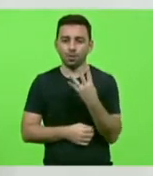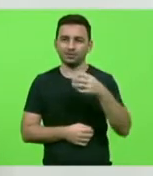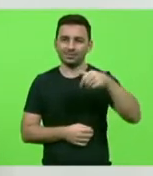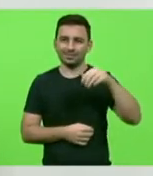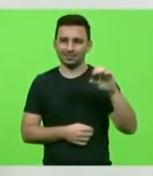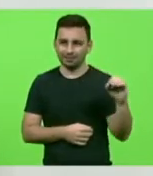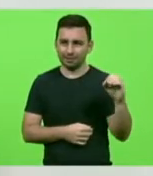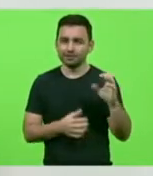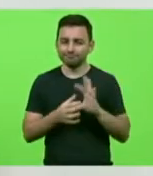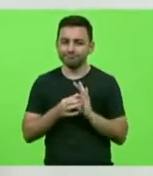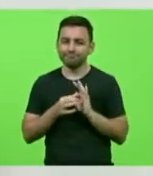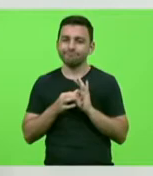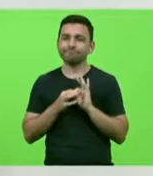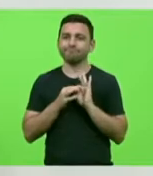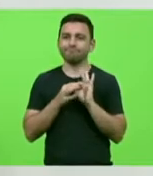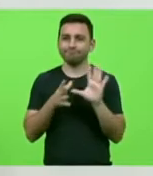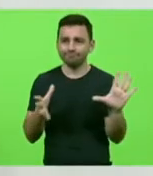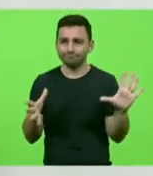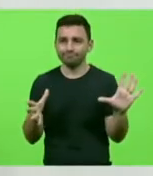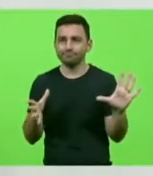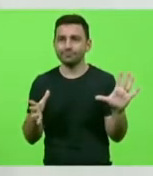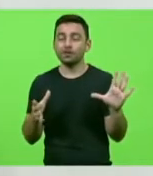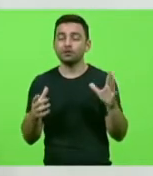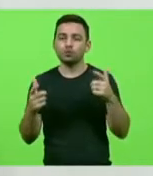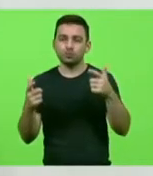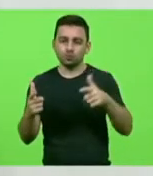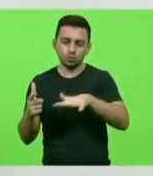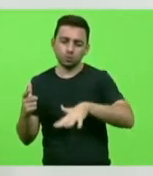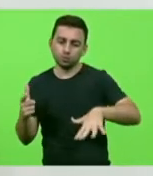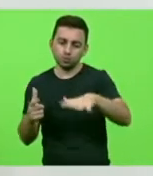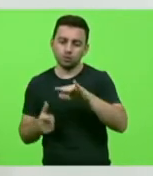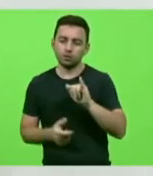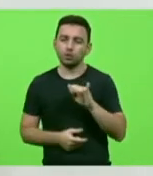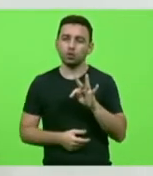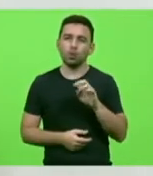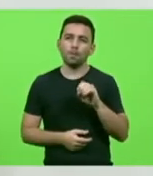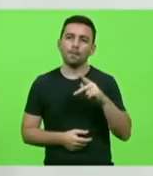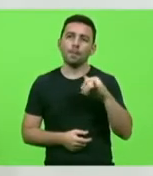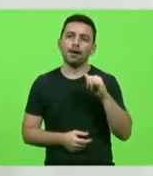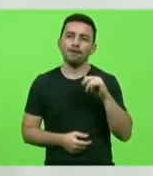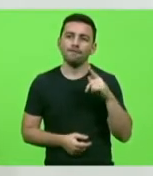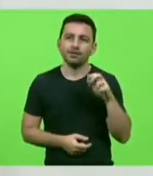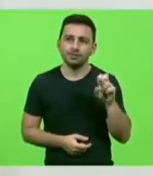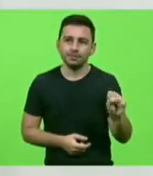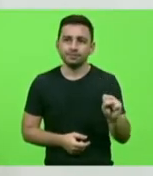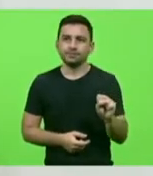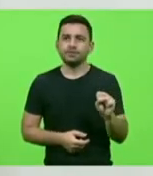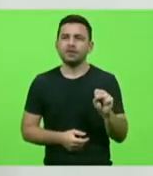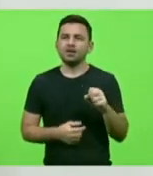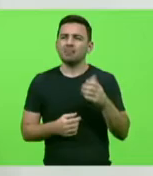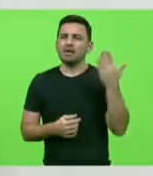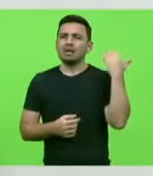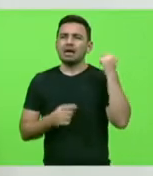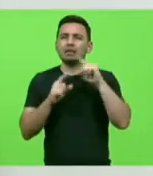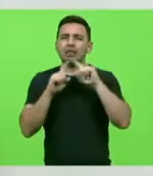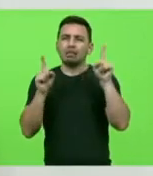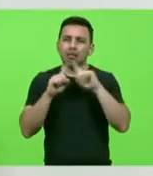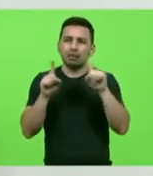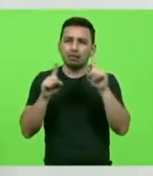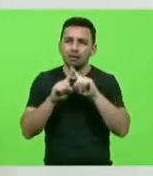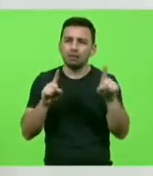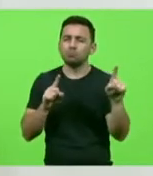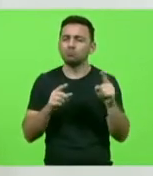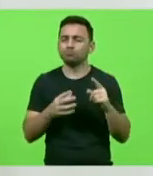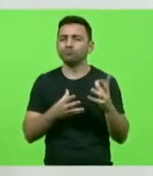então, para o Parque das Itopavas. Houve muita crítica naquele tempo, deputado